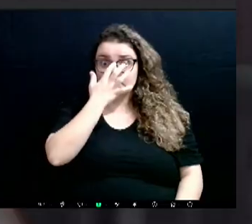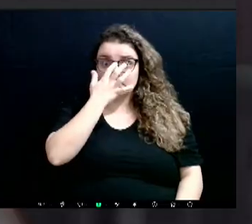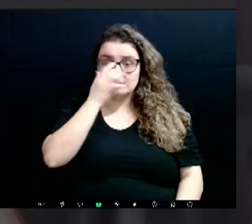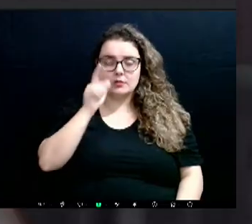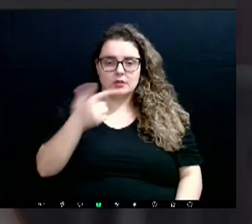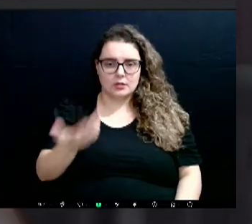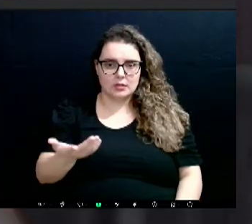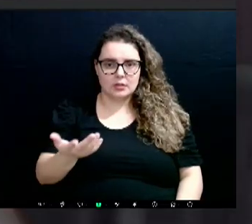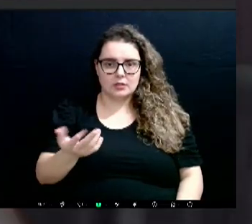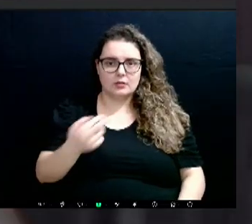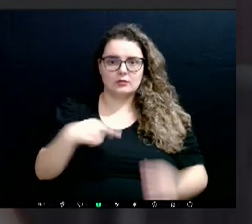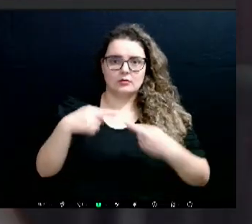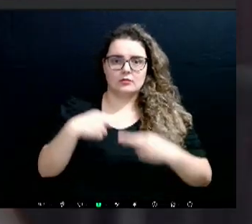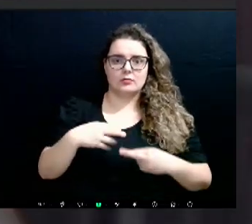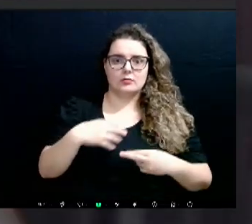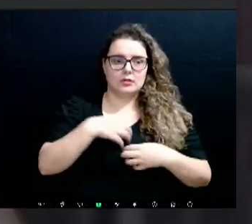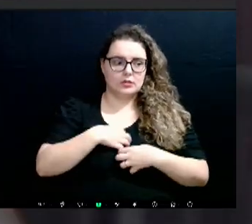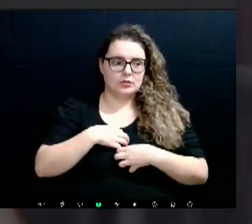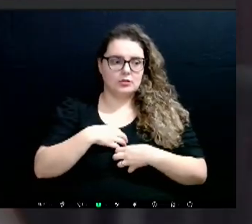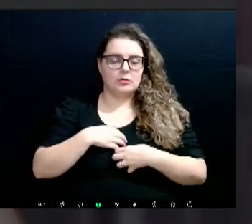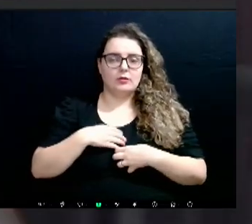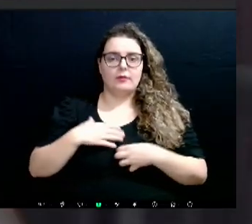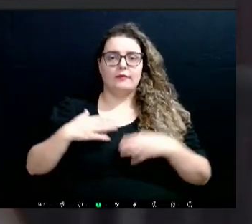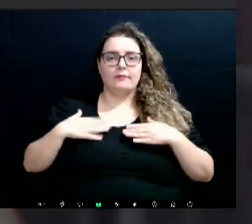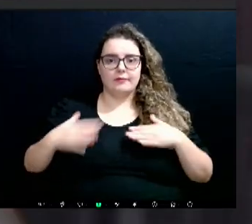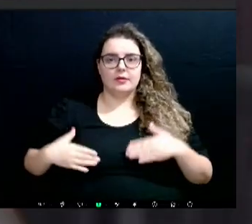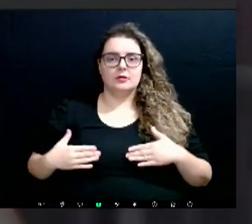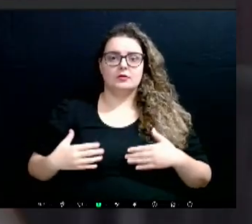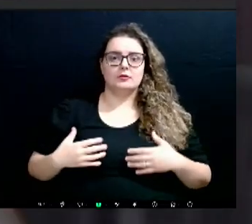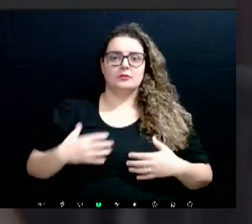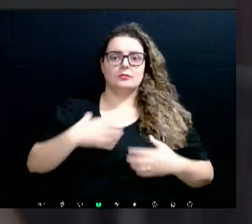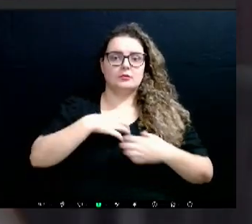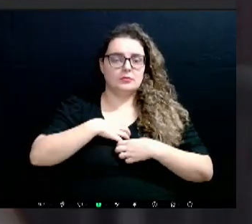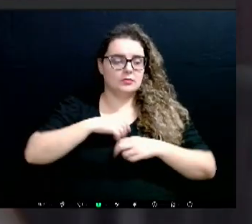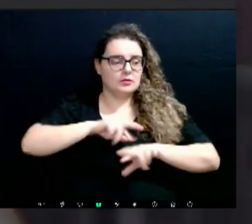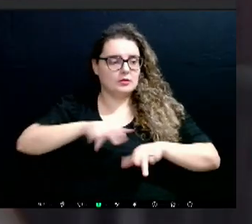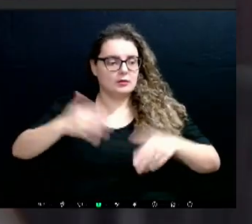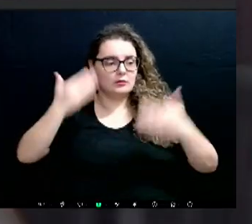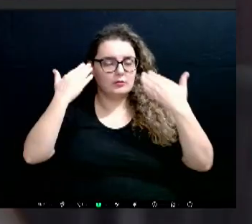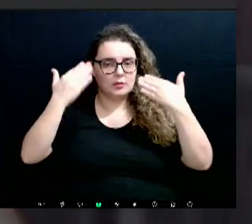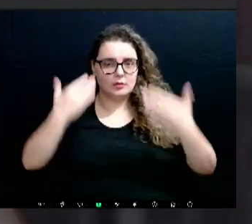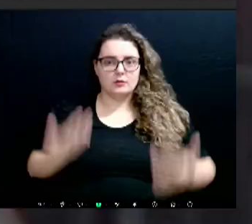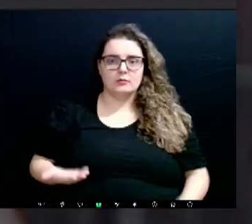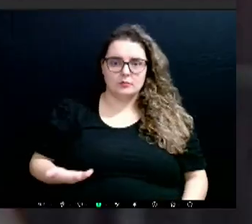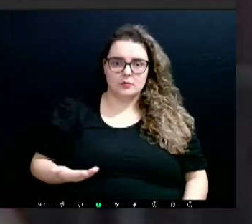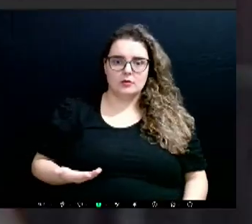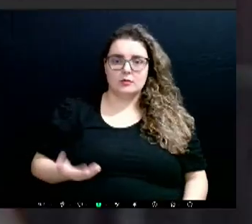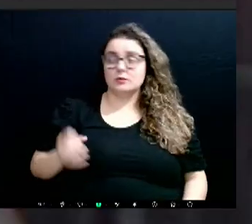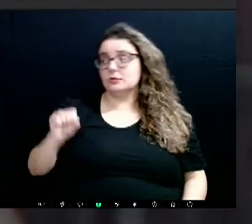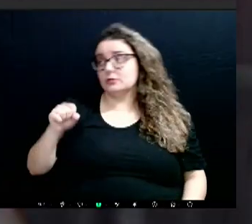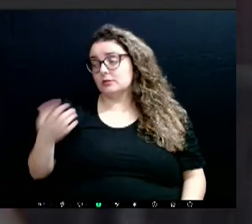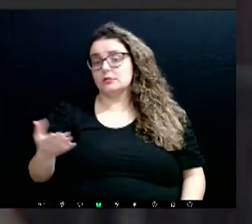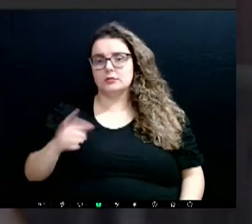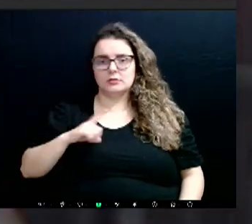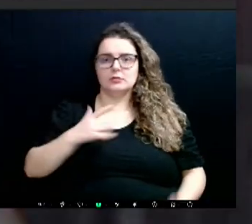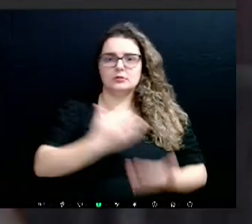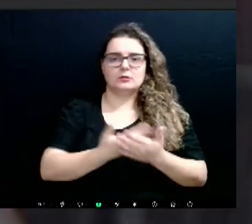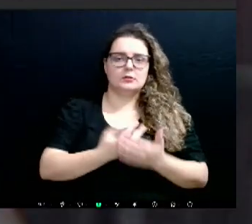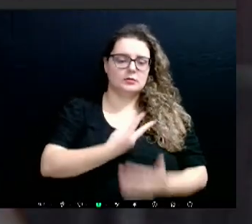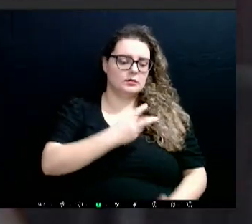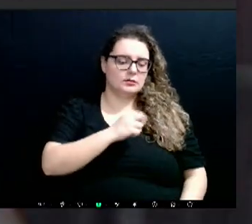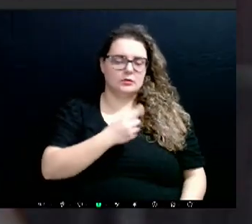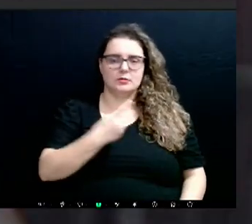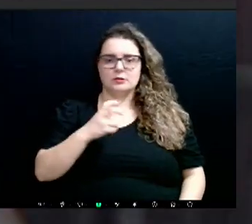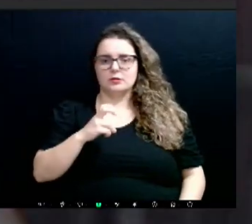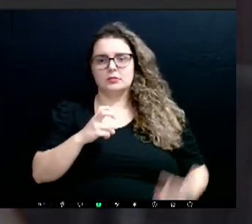dos sintomas físicos e emocionais psíquicos, né? E tem estudos, assim, já desde 2015,